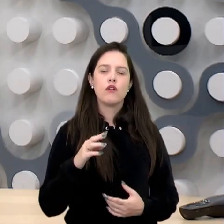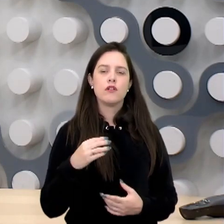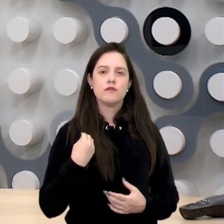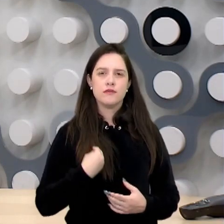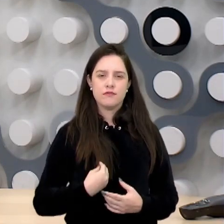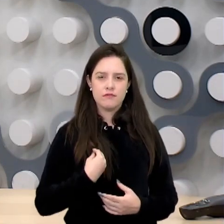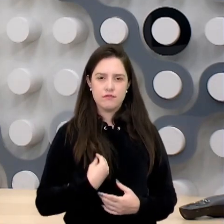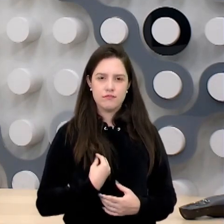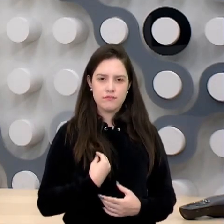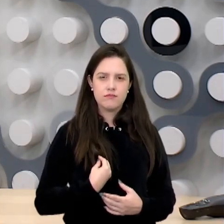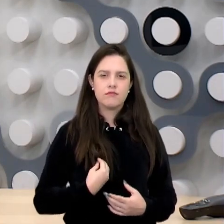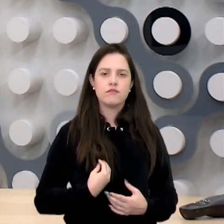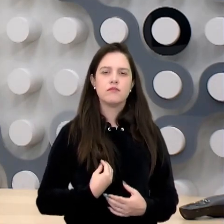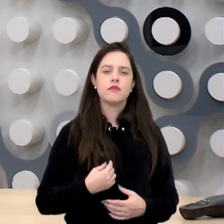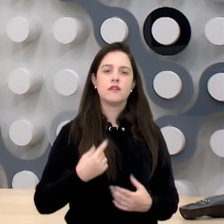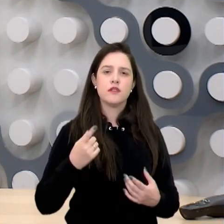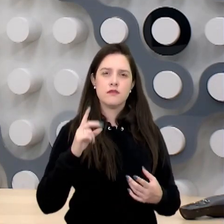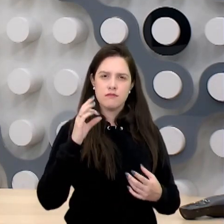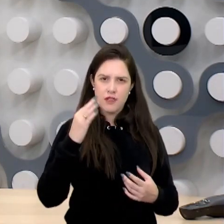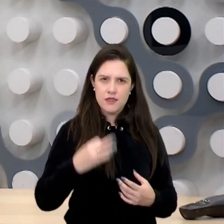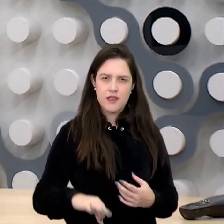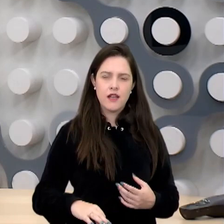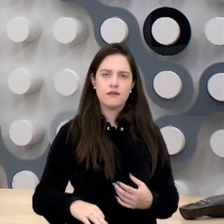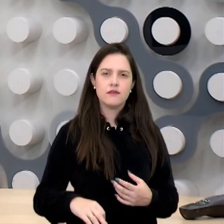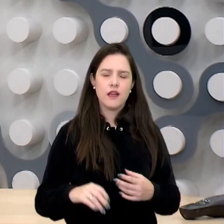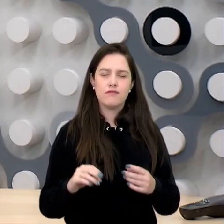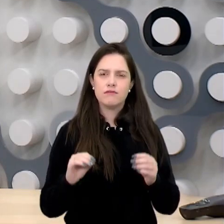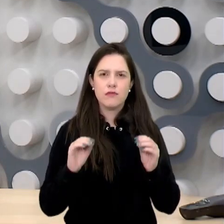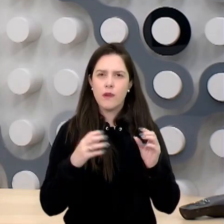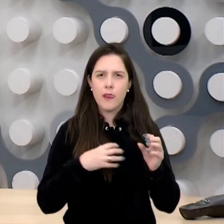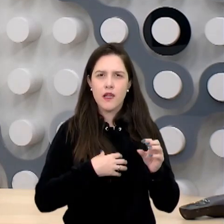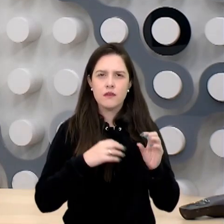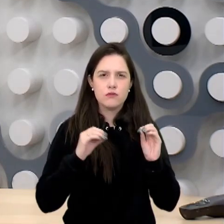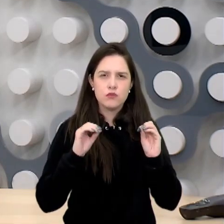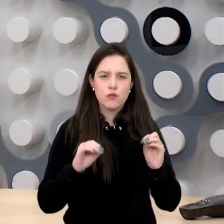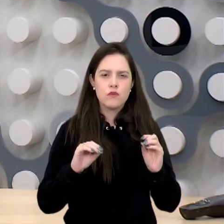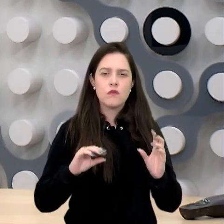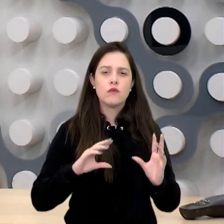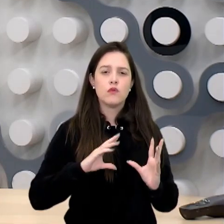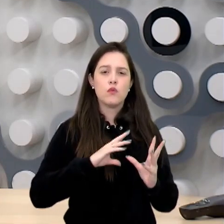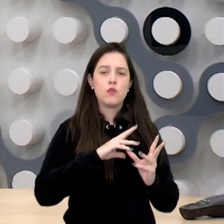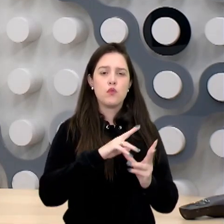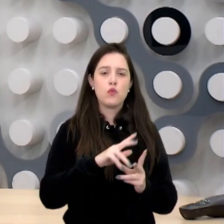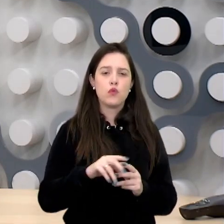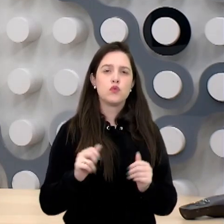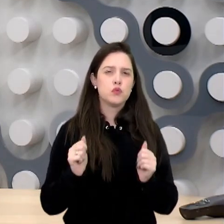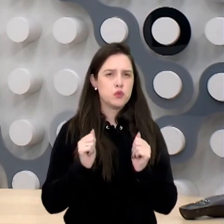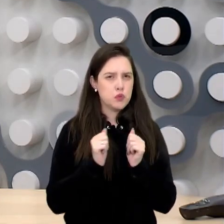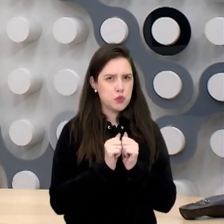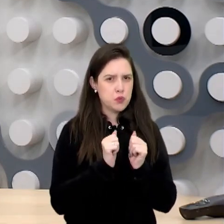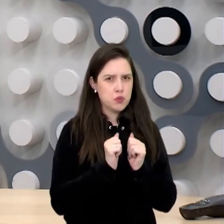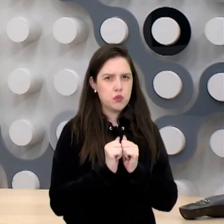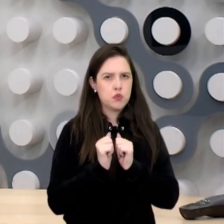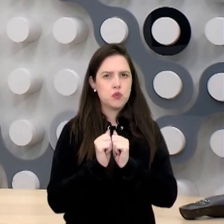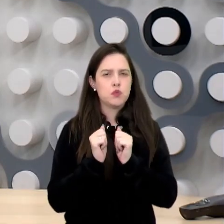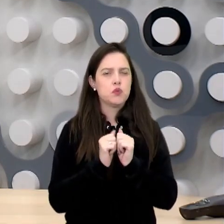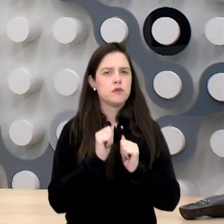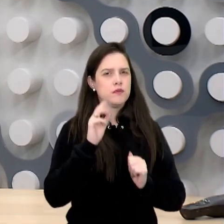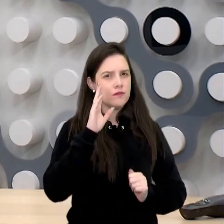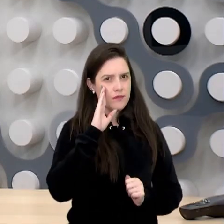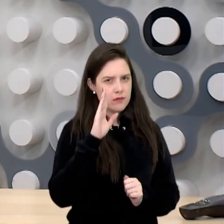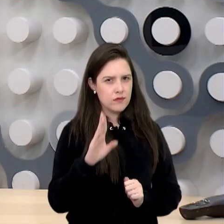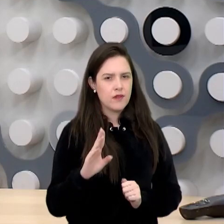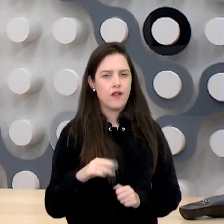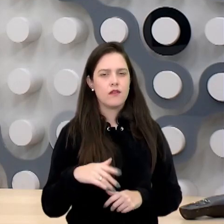né, que de uma certa maneira, né, o mundo estava junto, né? Então, principalmente essas regiões